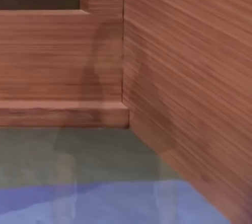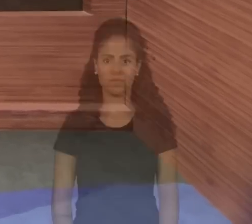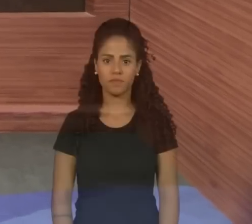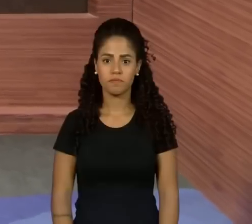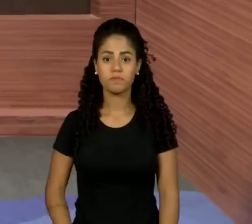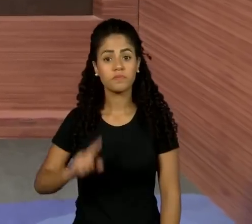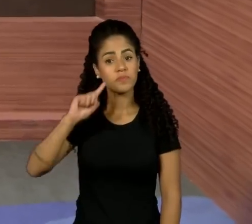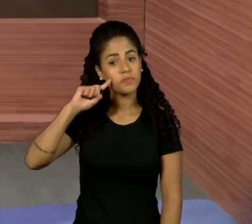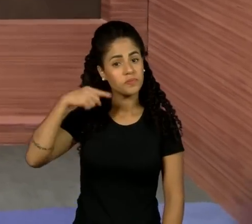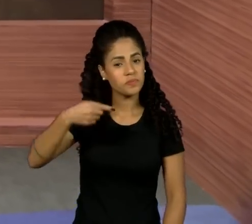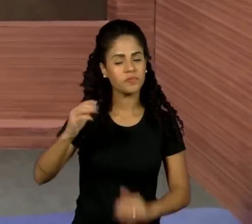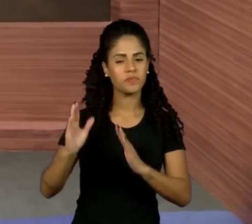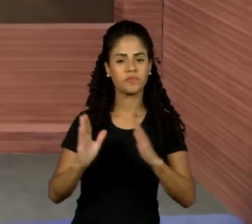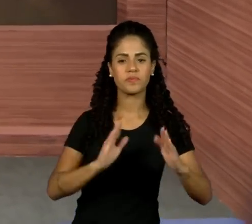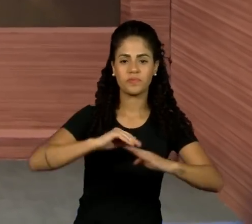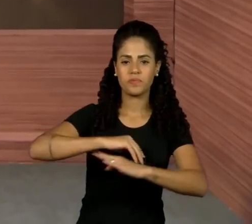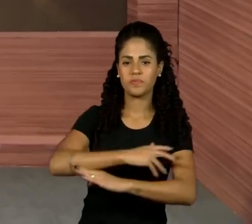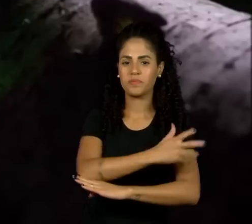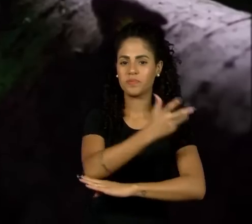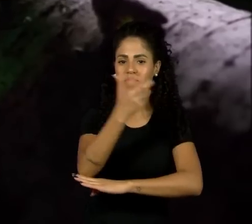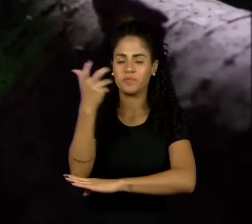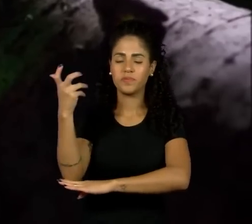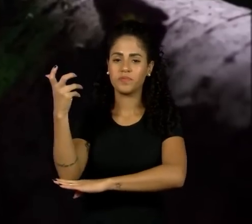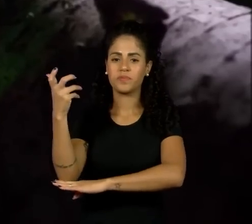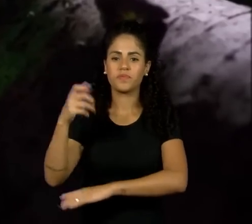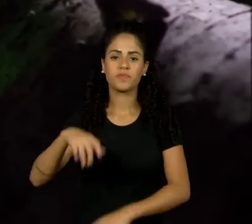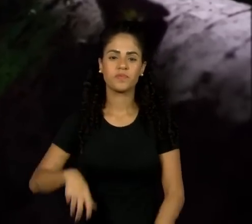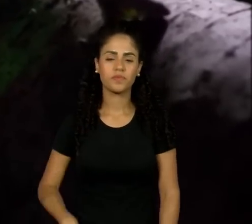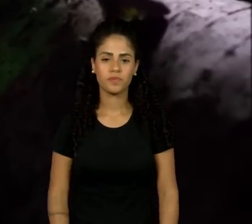A seguir aqui no Repórter Eco.